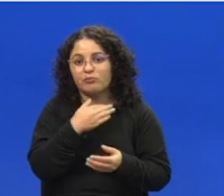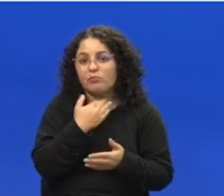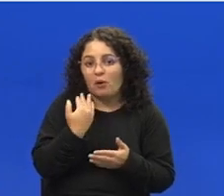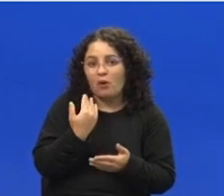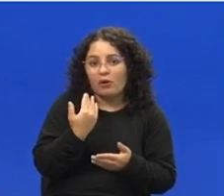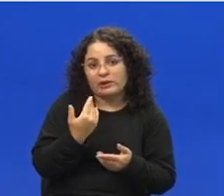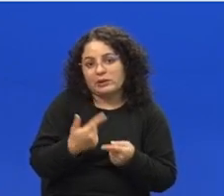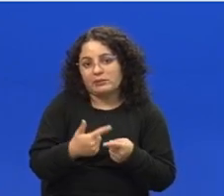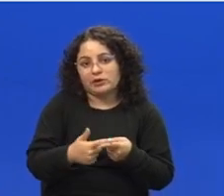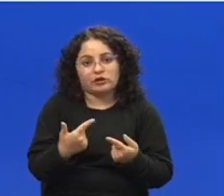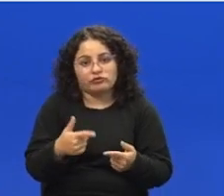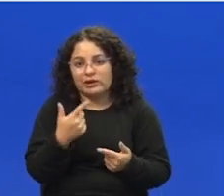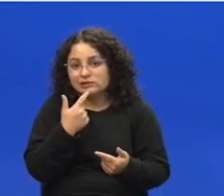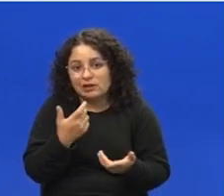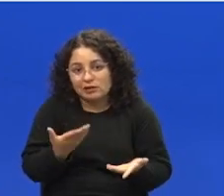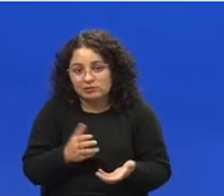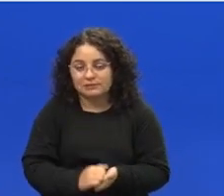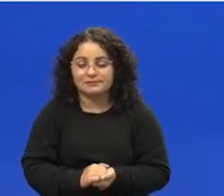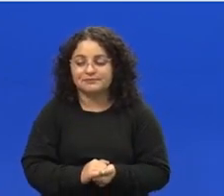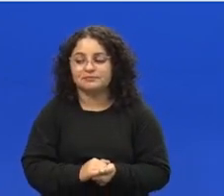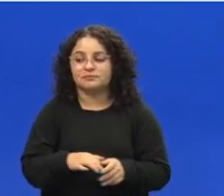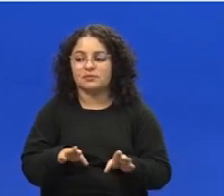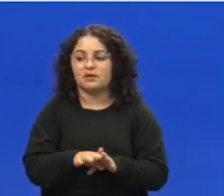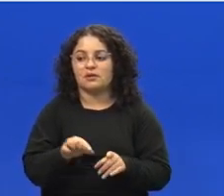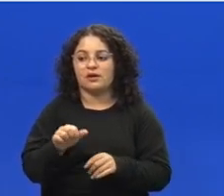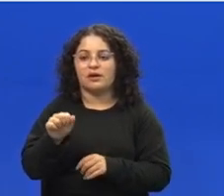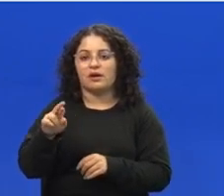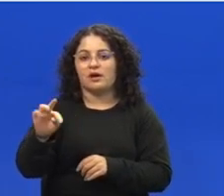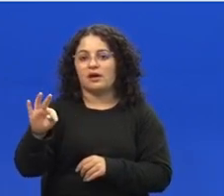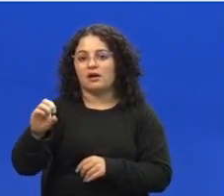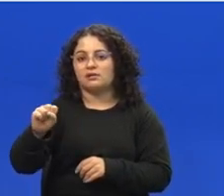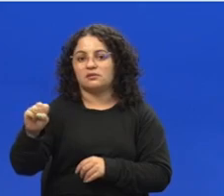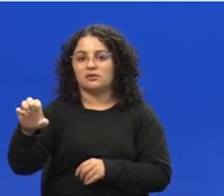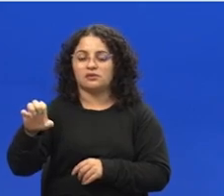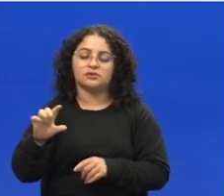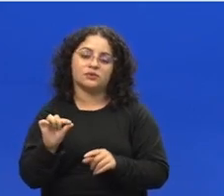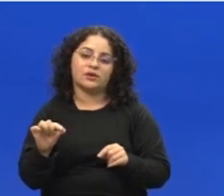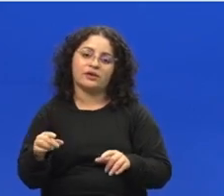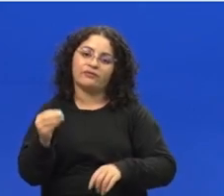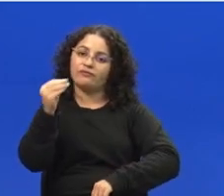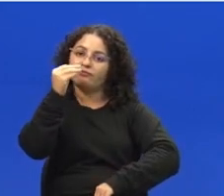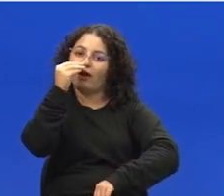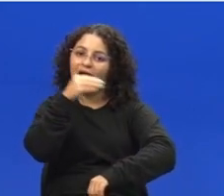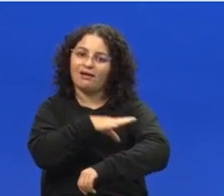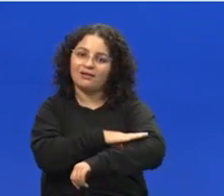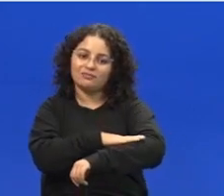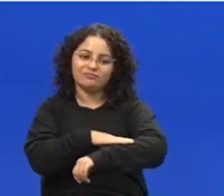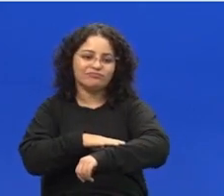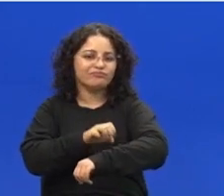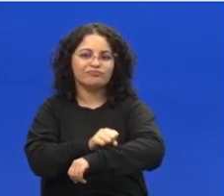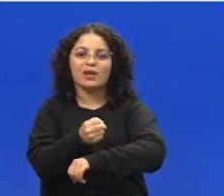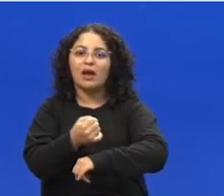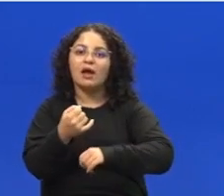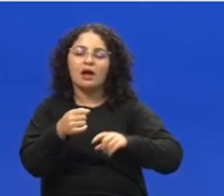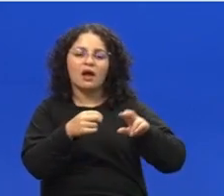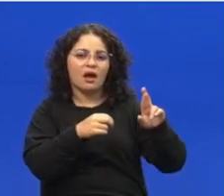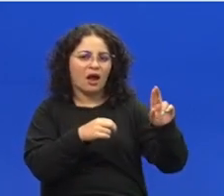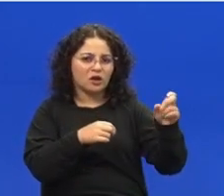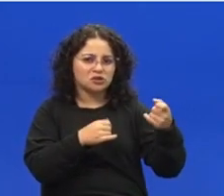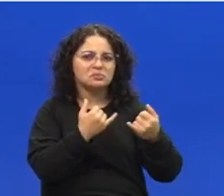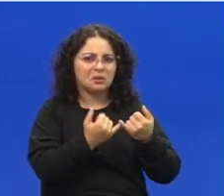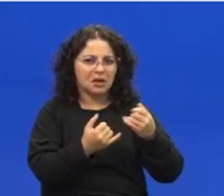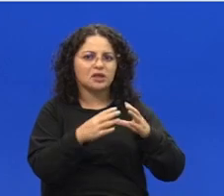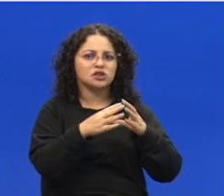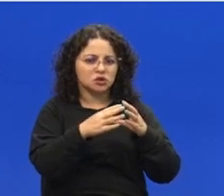vascularização. Eu tenho a pseudoartrose, que é a falha da consolidação, onde radiograficamente parece que está